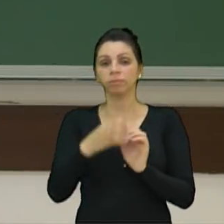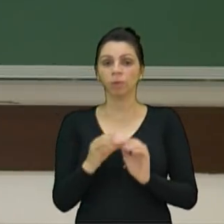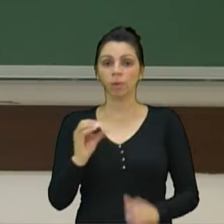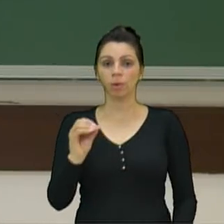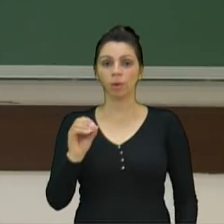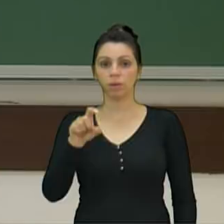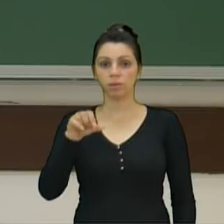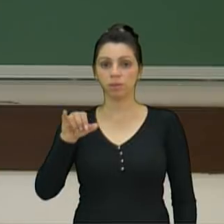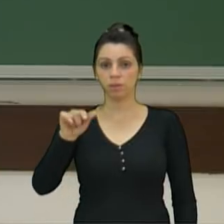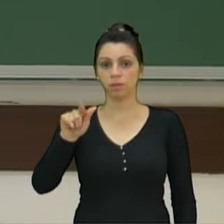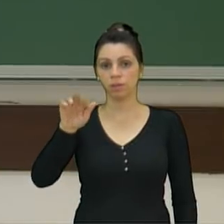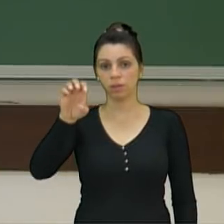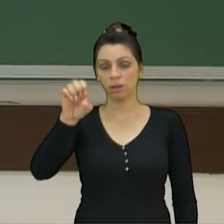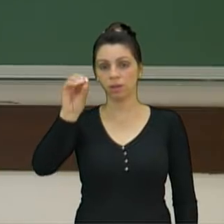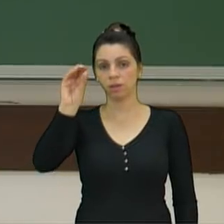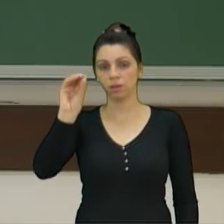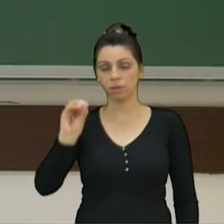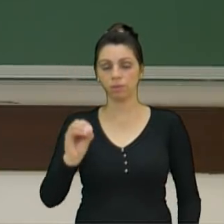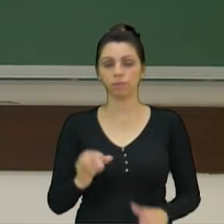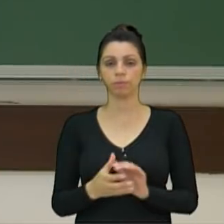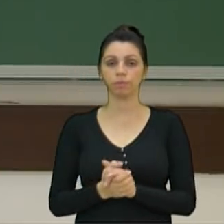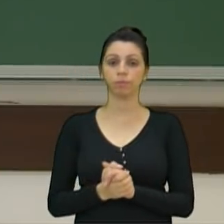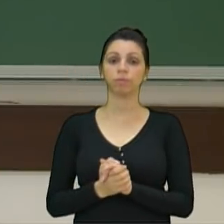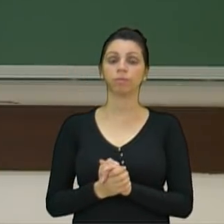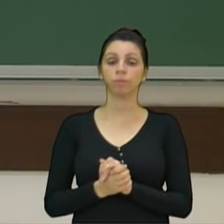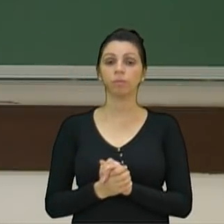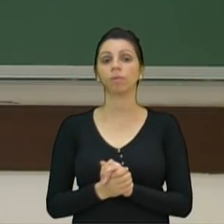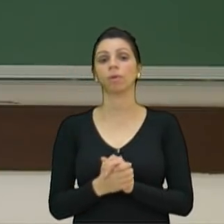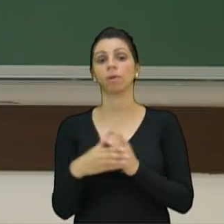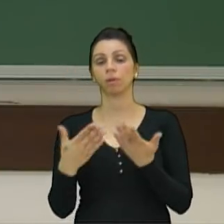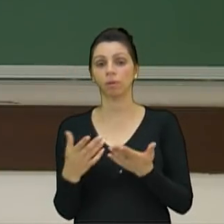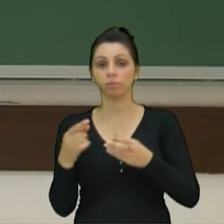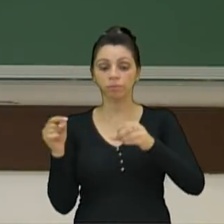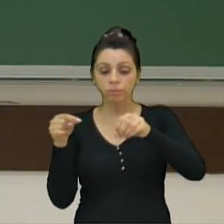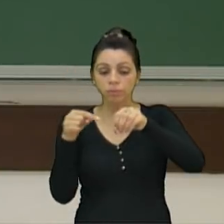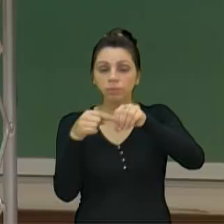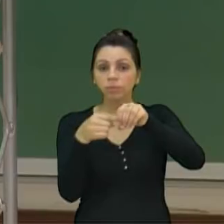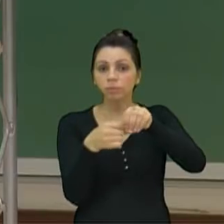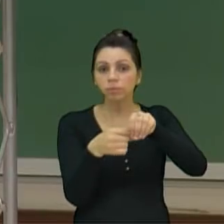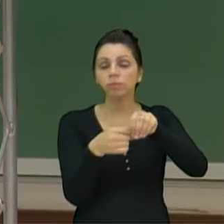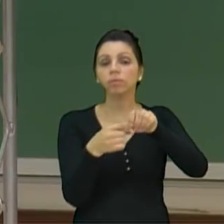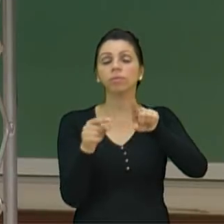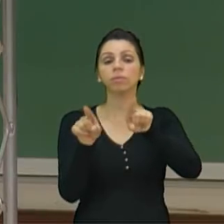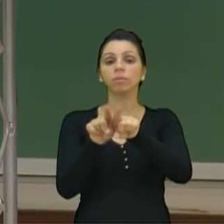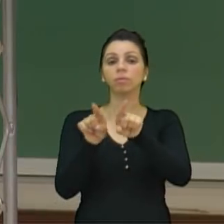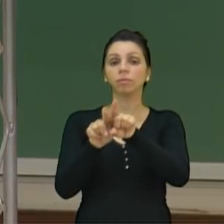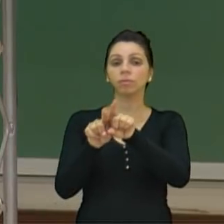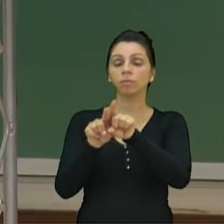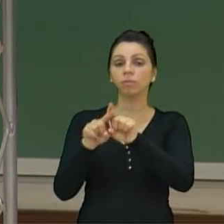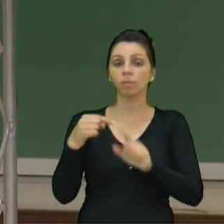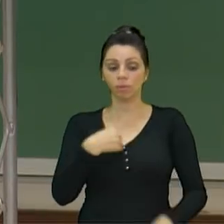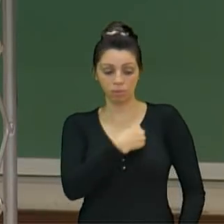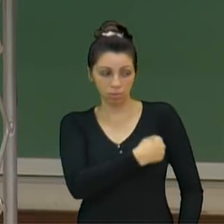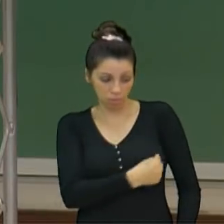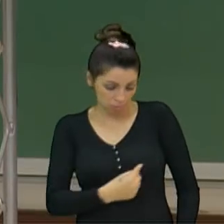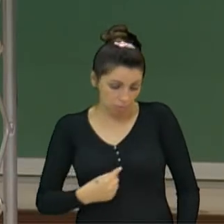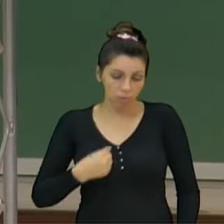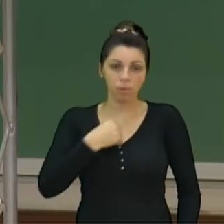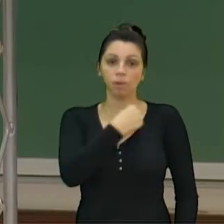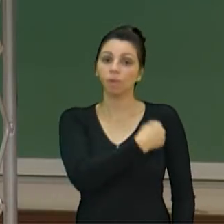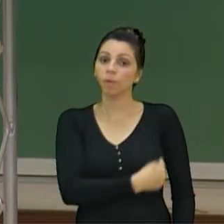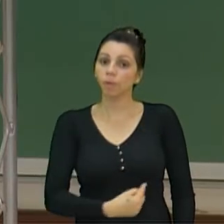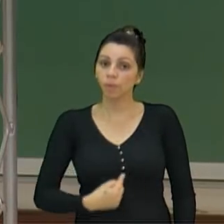olha só, a nossa circulação acontece dentro de vasos sanguíneos e 2 vezes o sangue